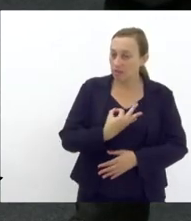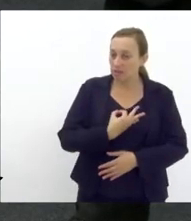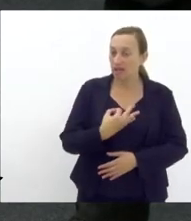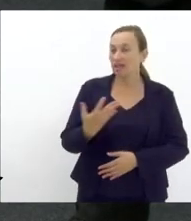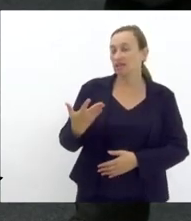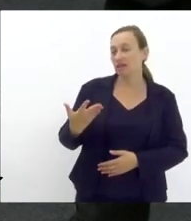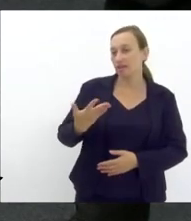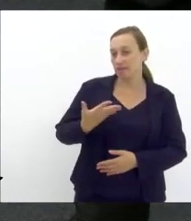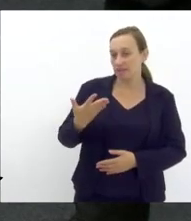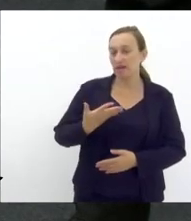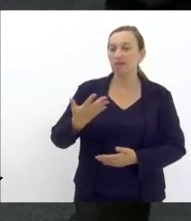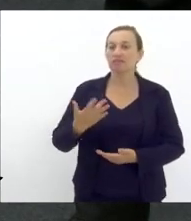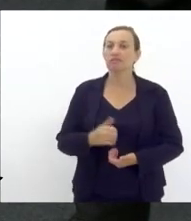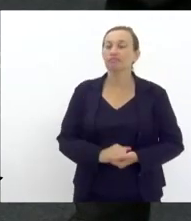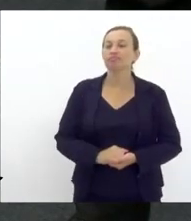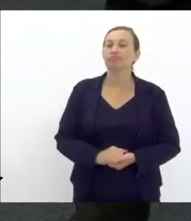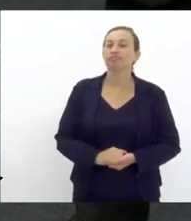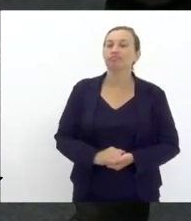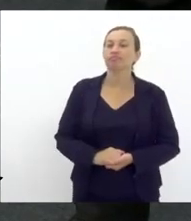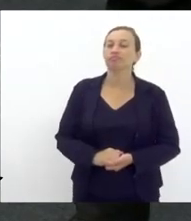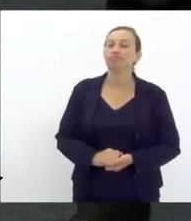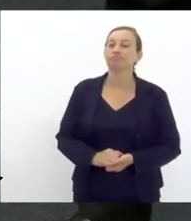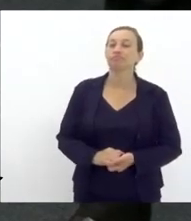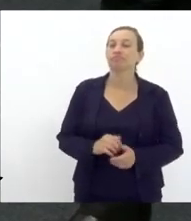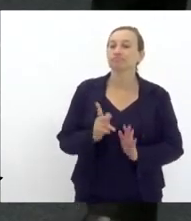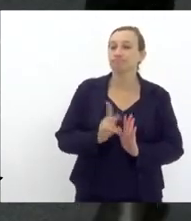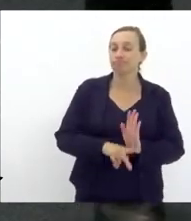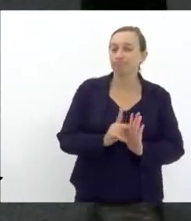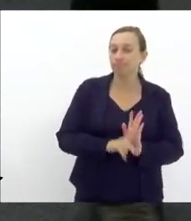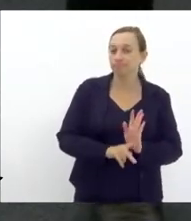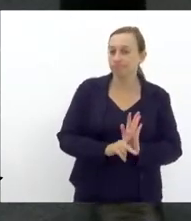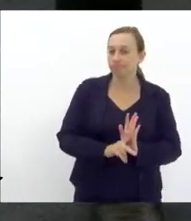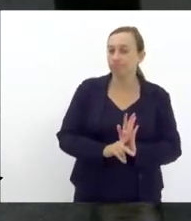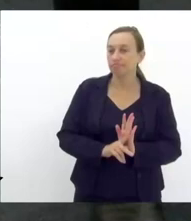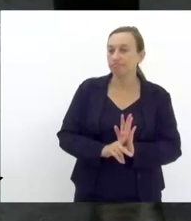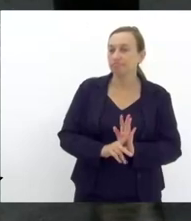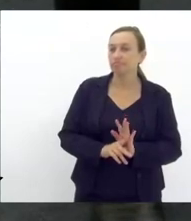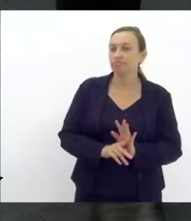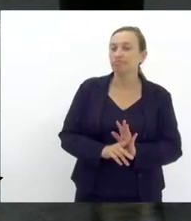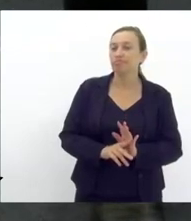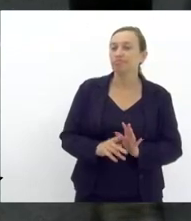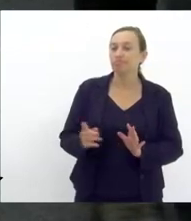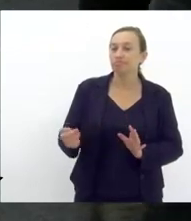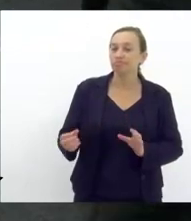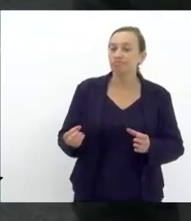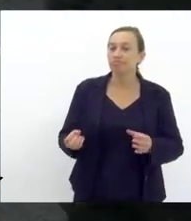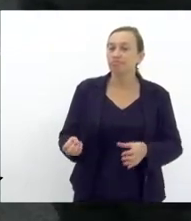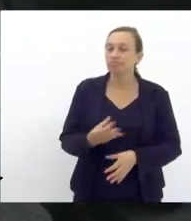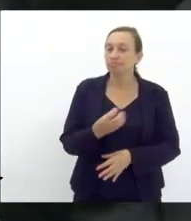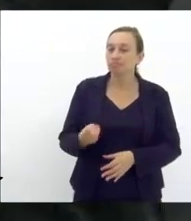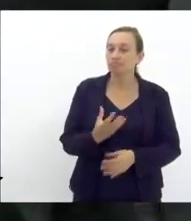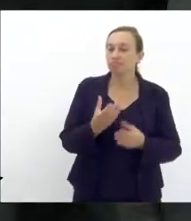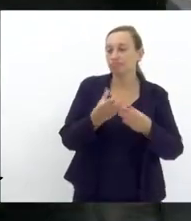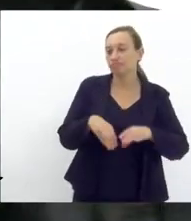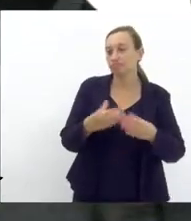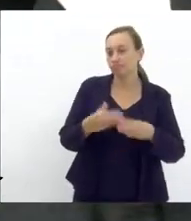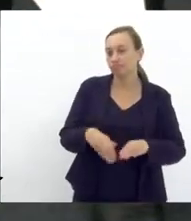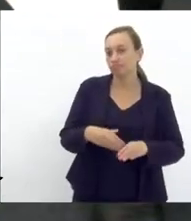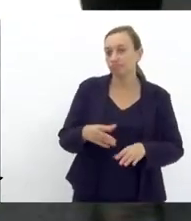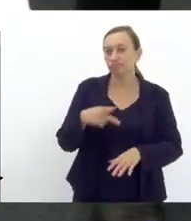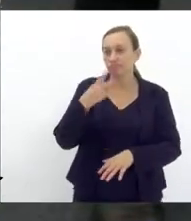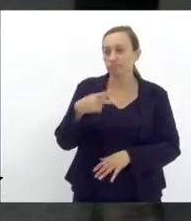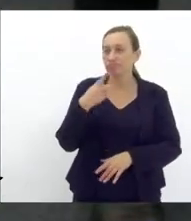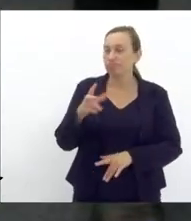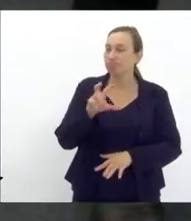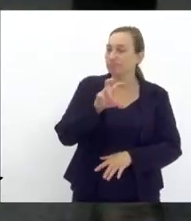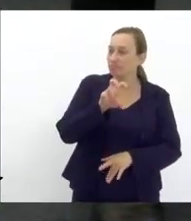da Polícia Civil que tem projetos para realização de um novo concurso nos informou que a cerca